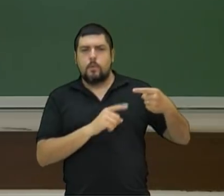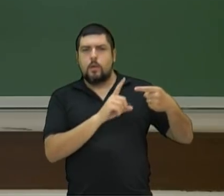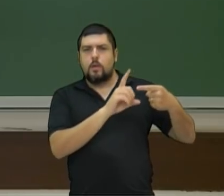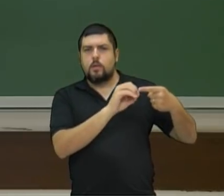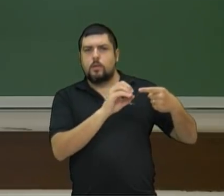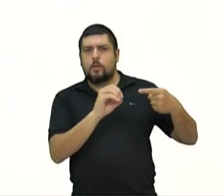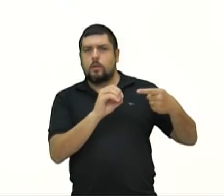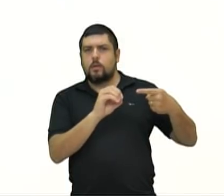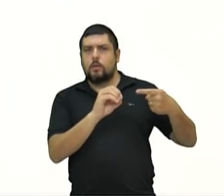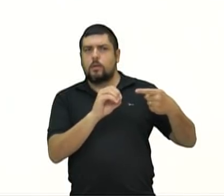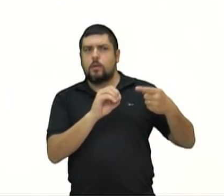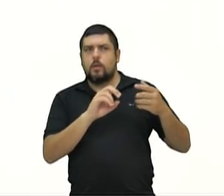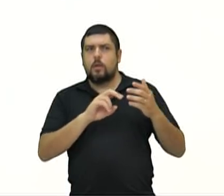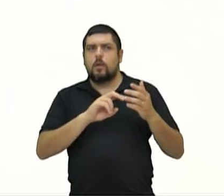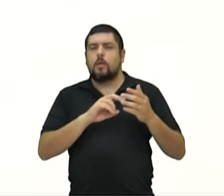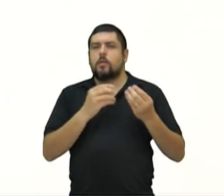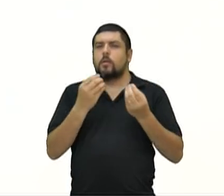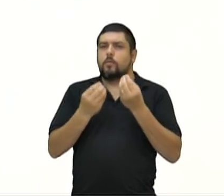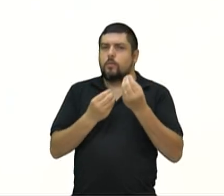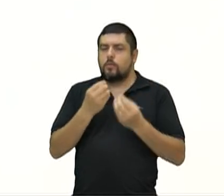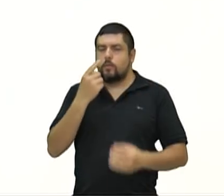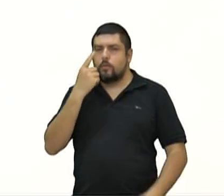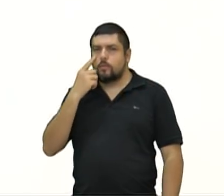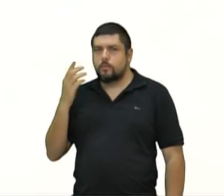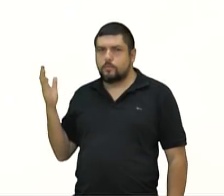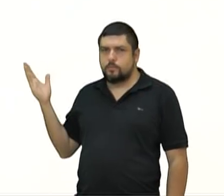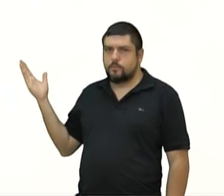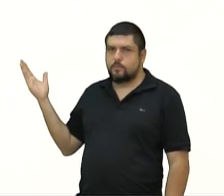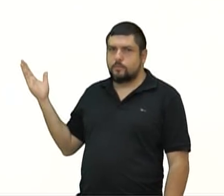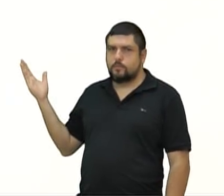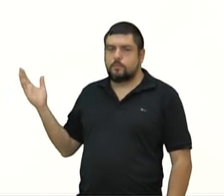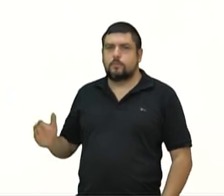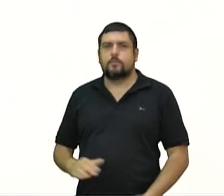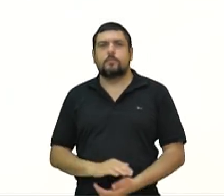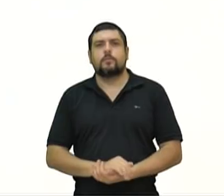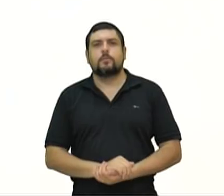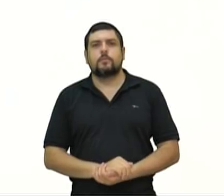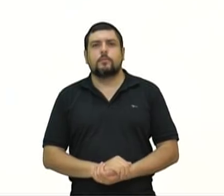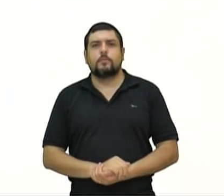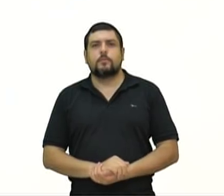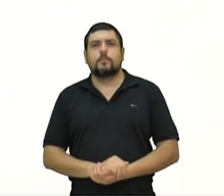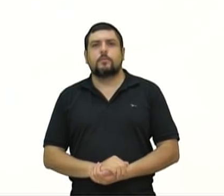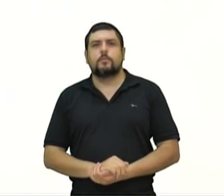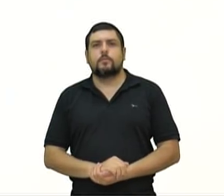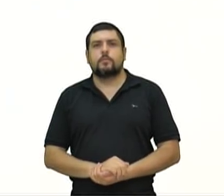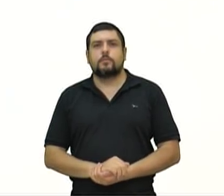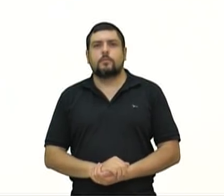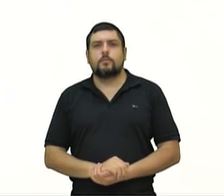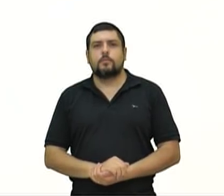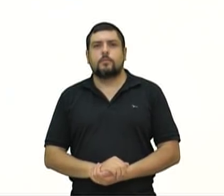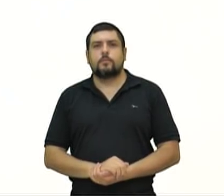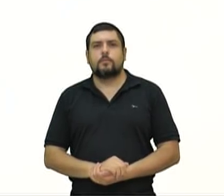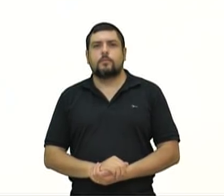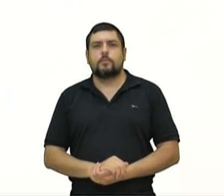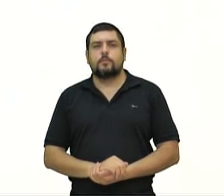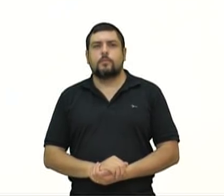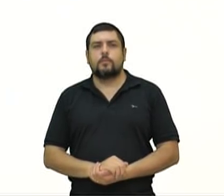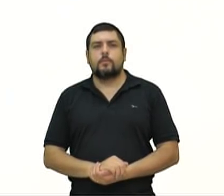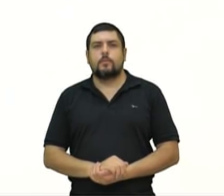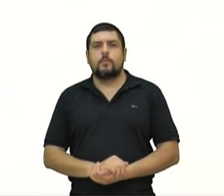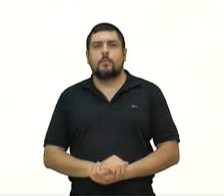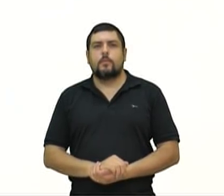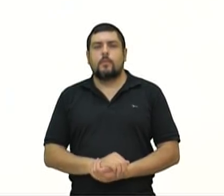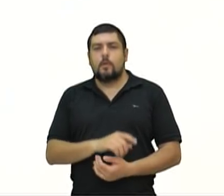então, o módulo de x mais 100, é essa função aqui, tá? Aqui é a mesma coisa, eu